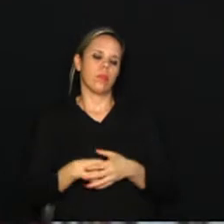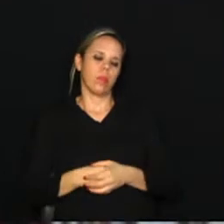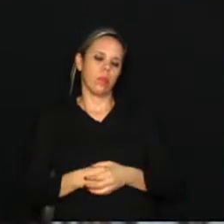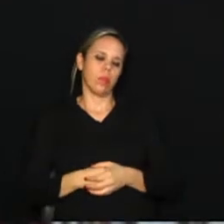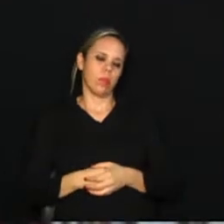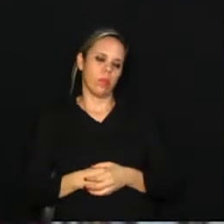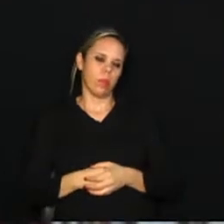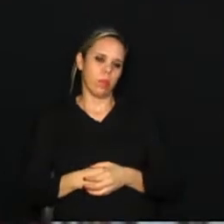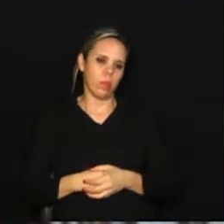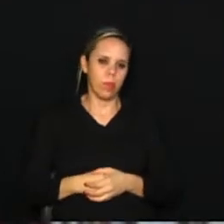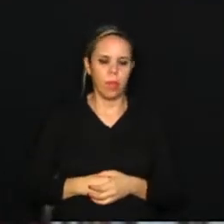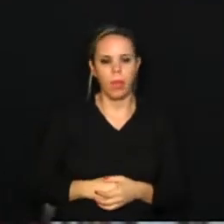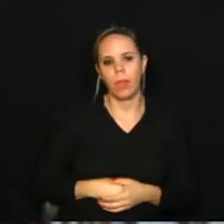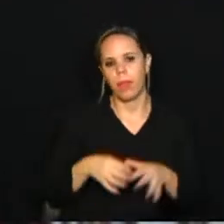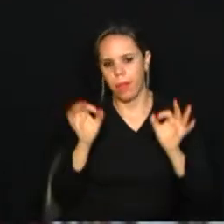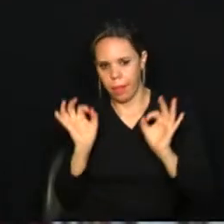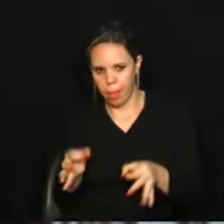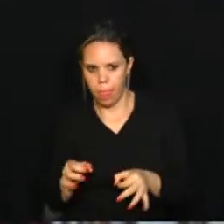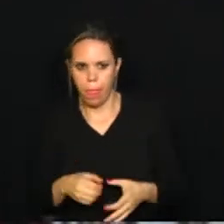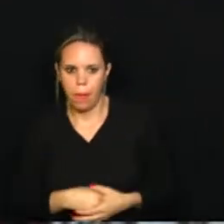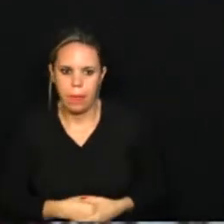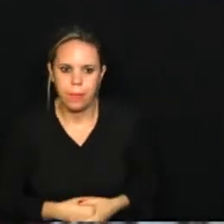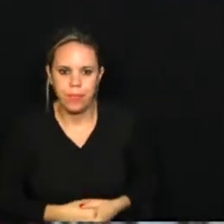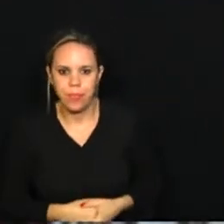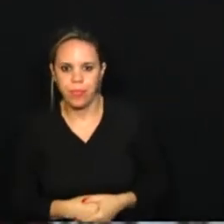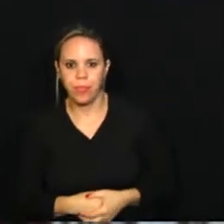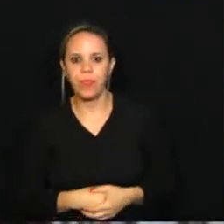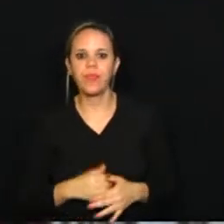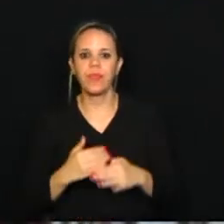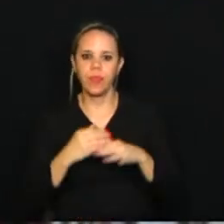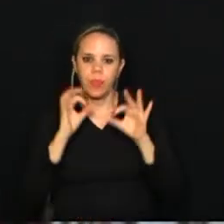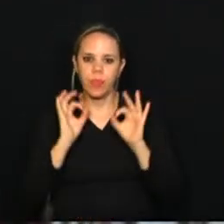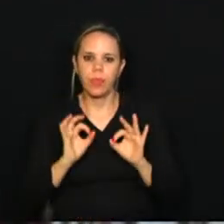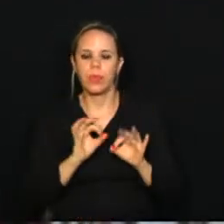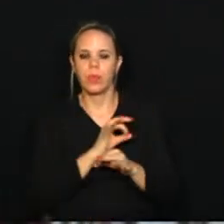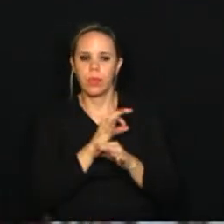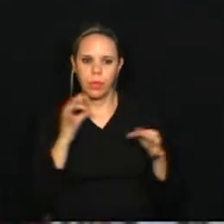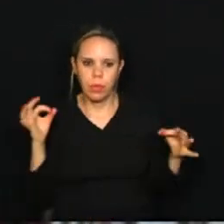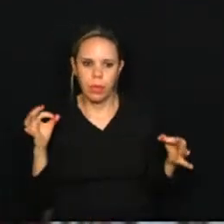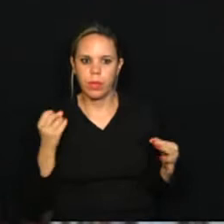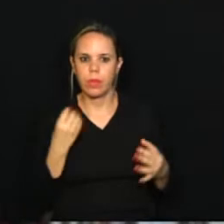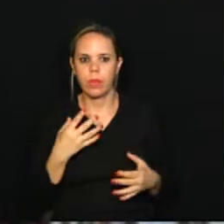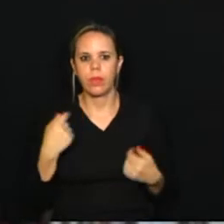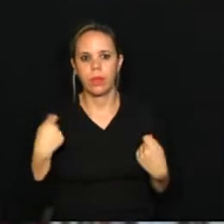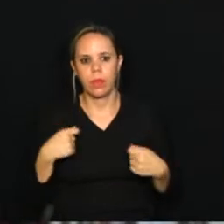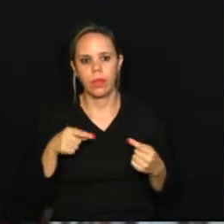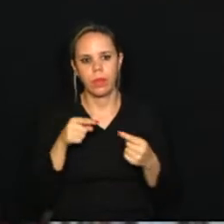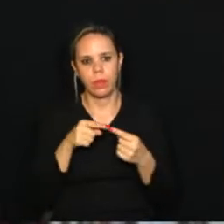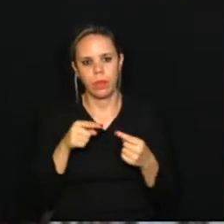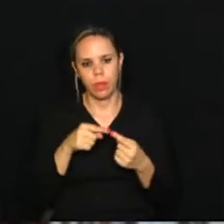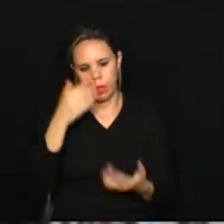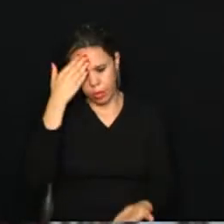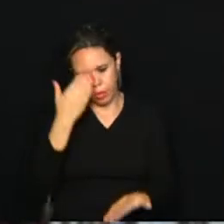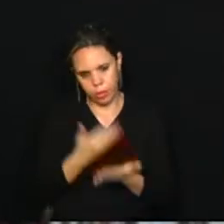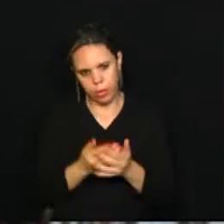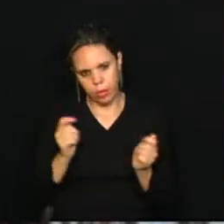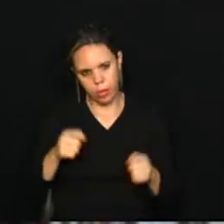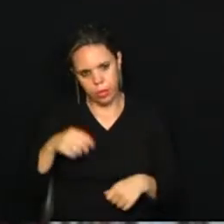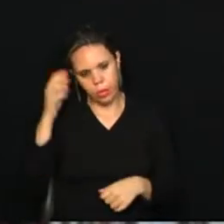apenas correta, mas justa, necessária e que acredito tenha